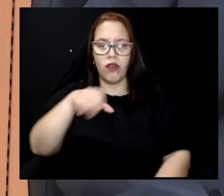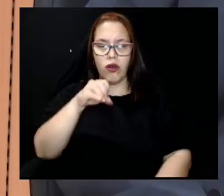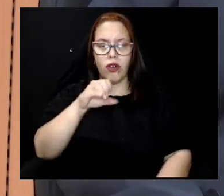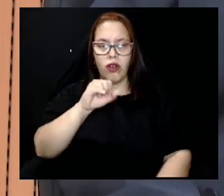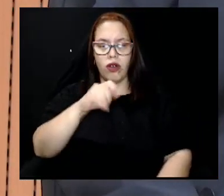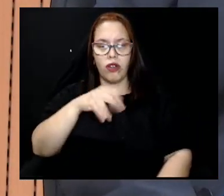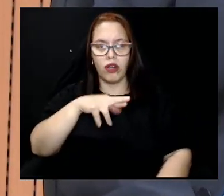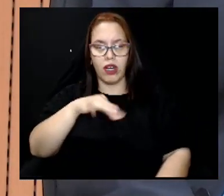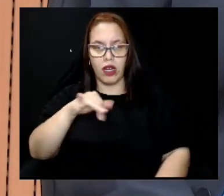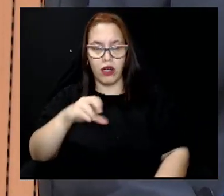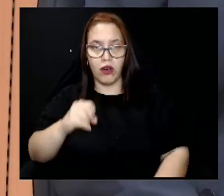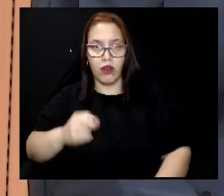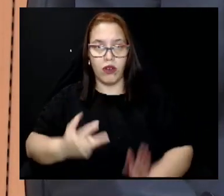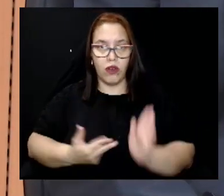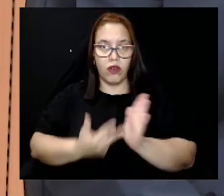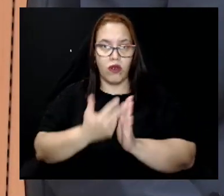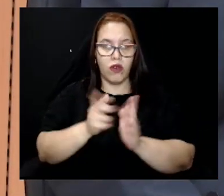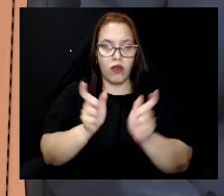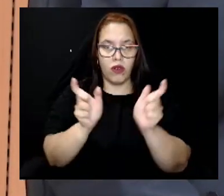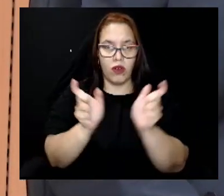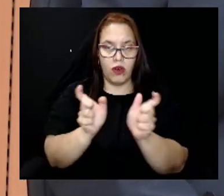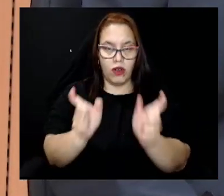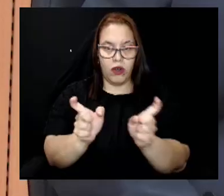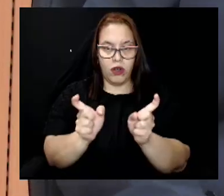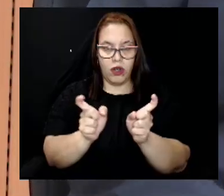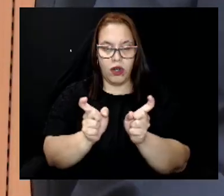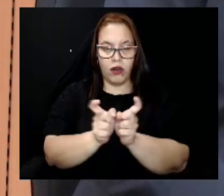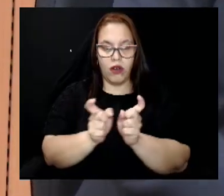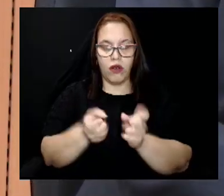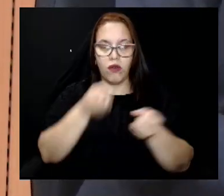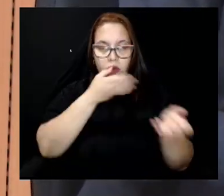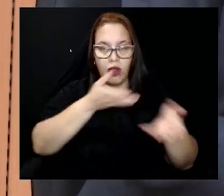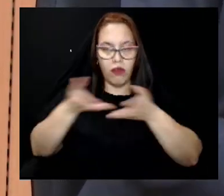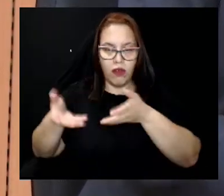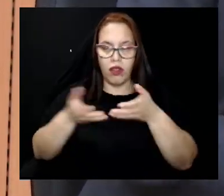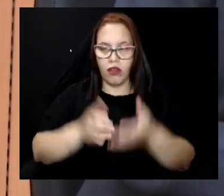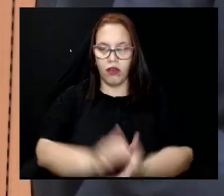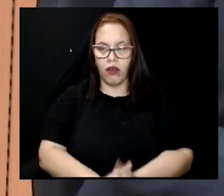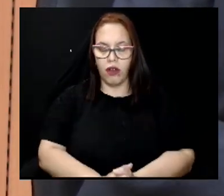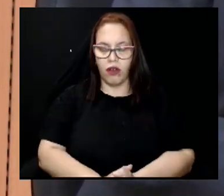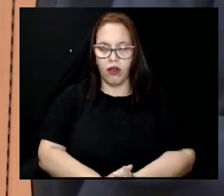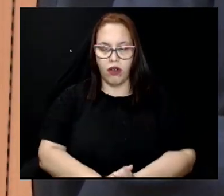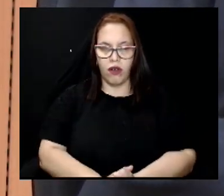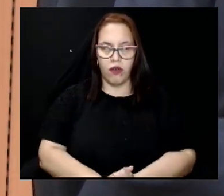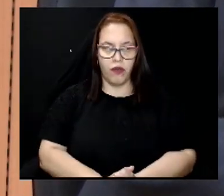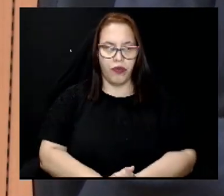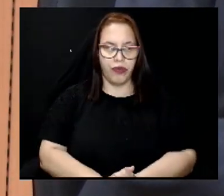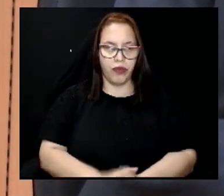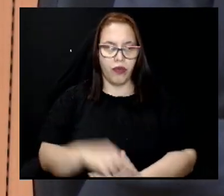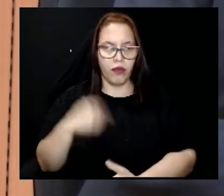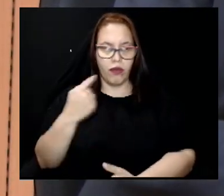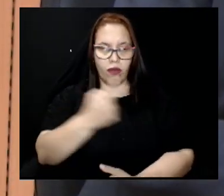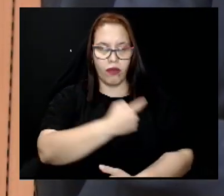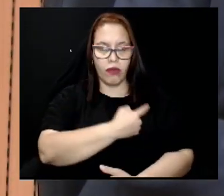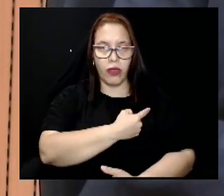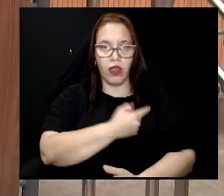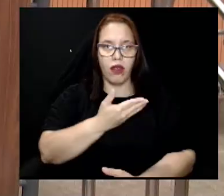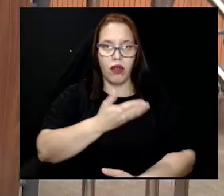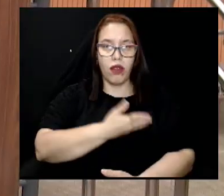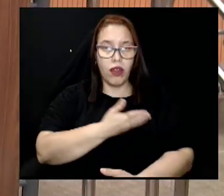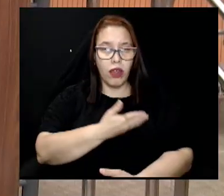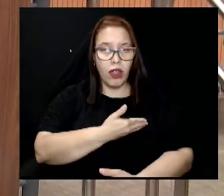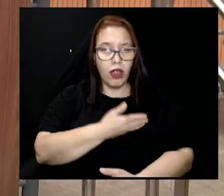cirurgião ginecologista. Prazer tê-lo aqui, doutor. O nosso amigo, já de